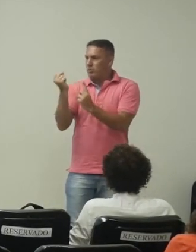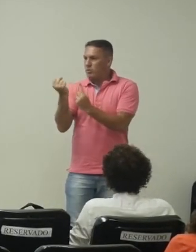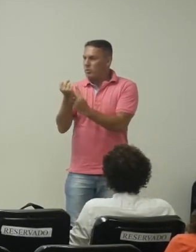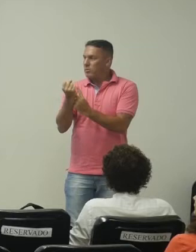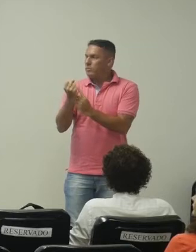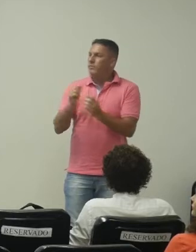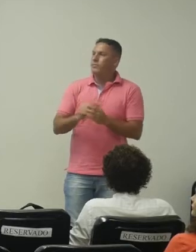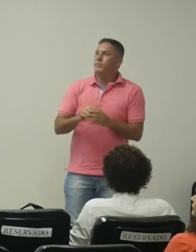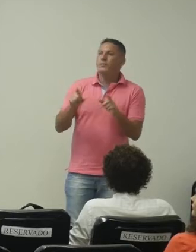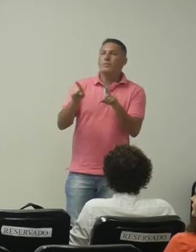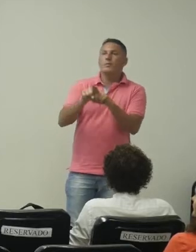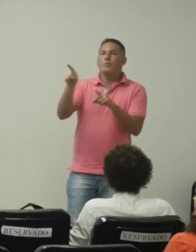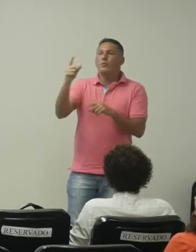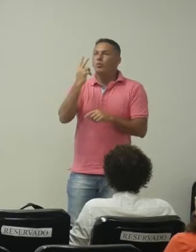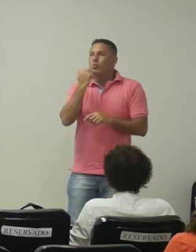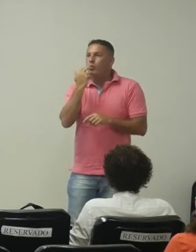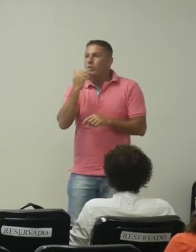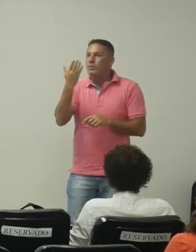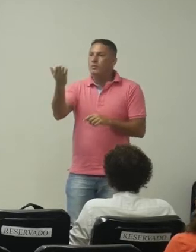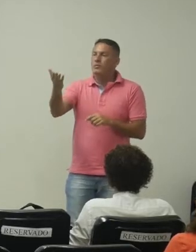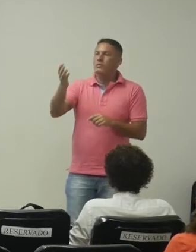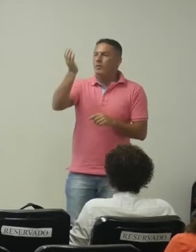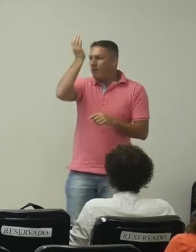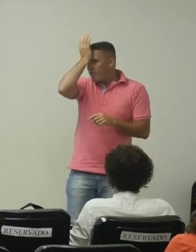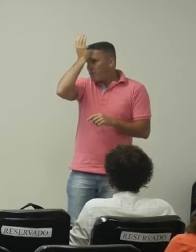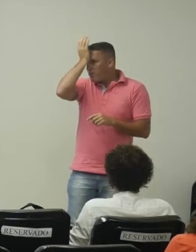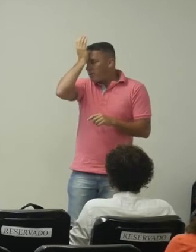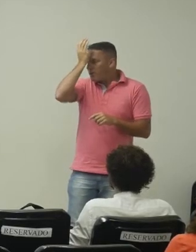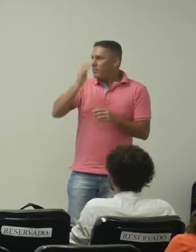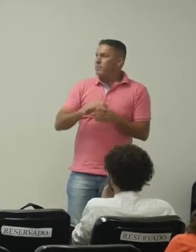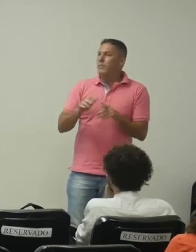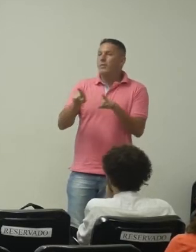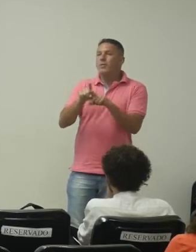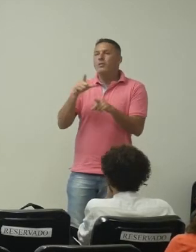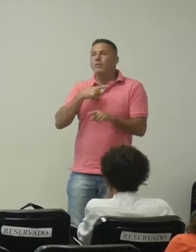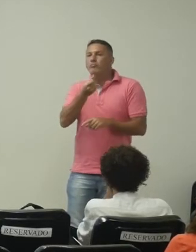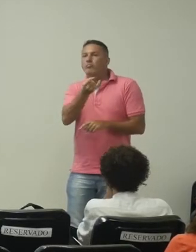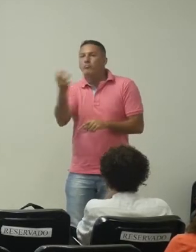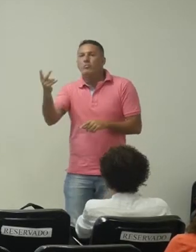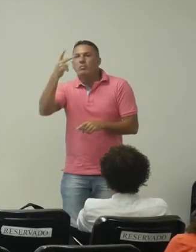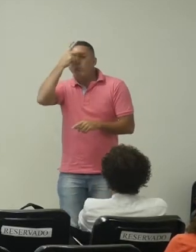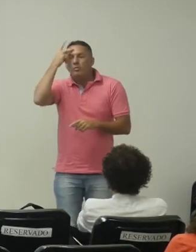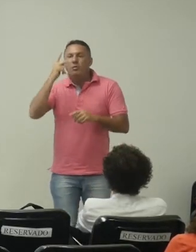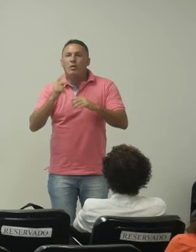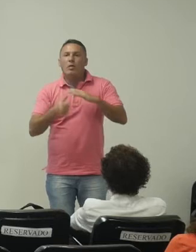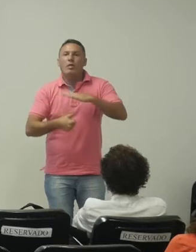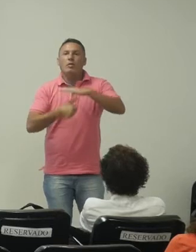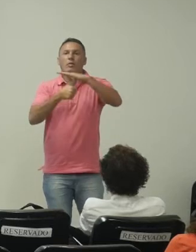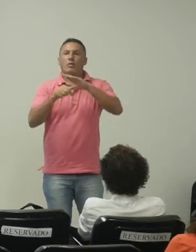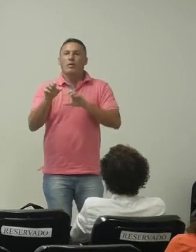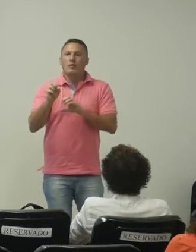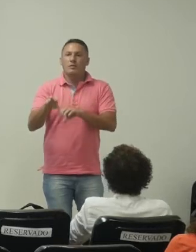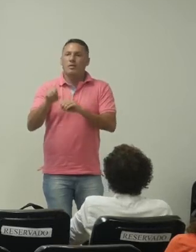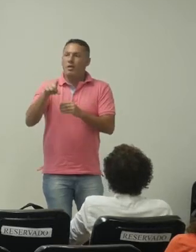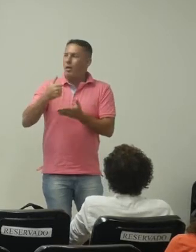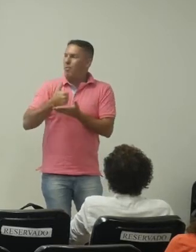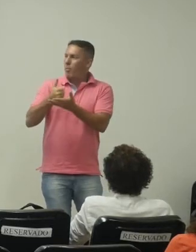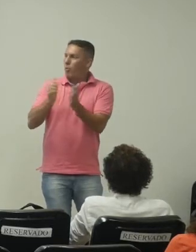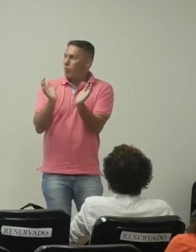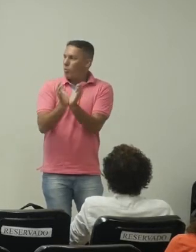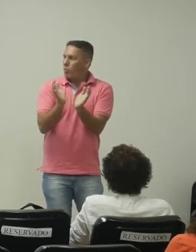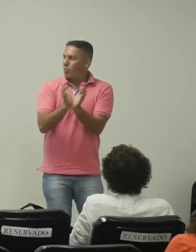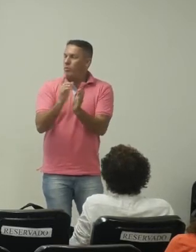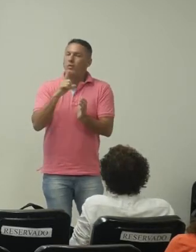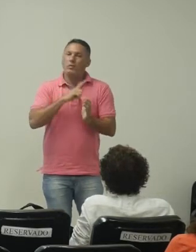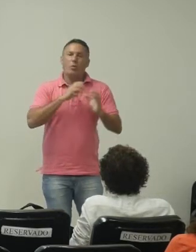Sana, nutricionista, Miriam, enfermeira, e também os colegas da Pró-Reitoria de Ensino, que estão apoiando nesse evento, junto com